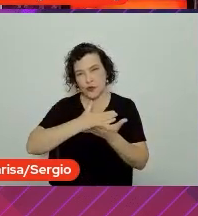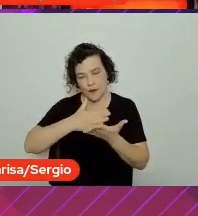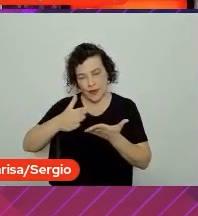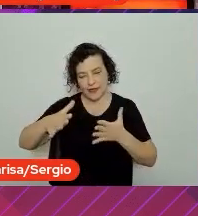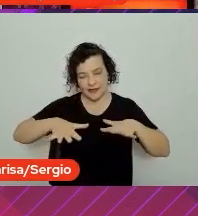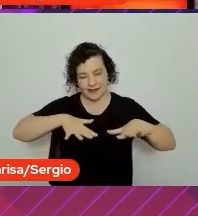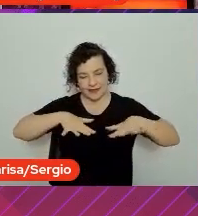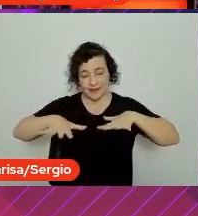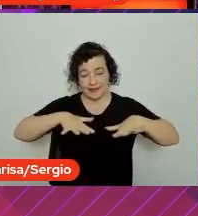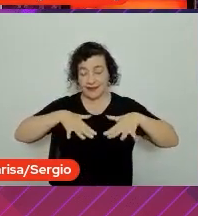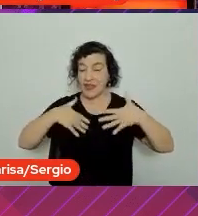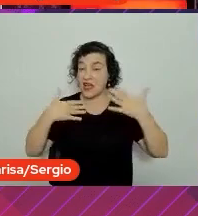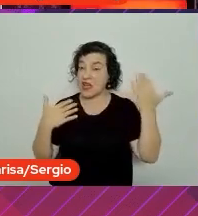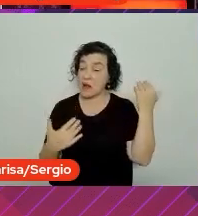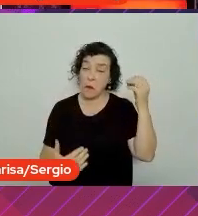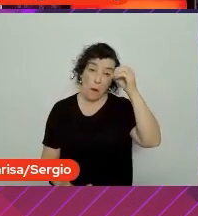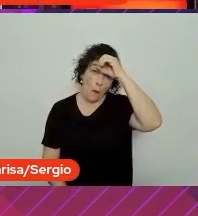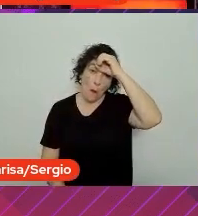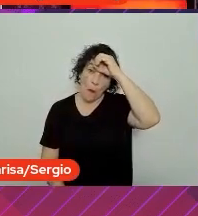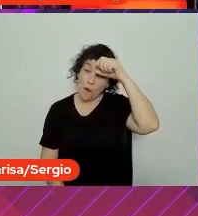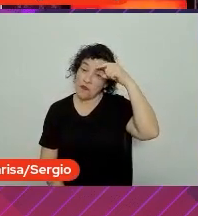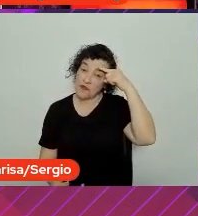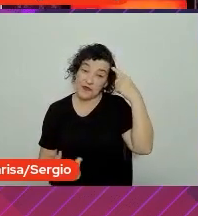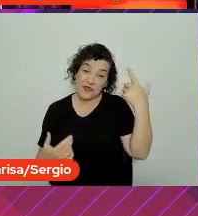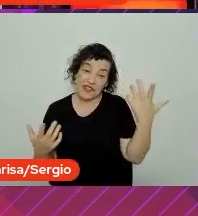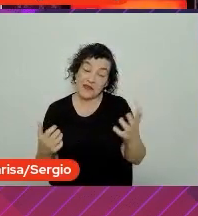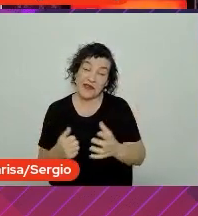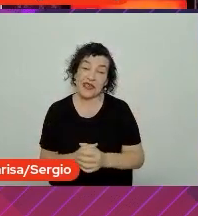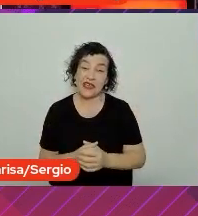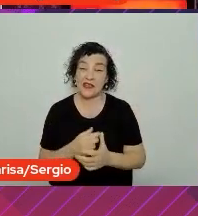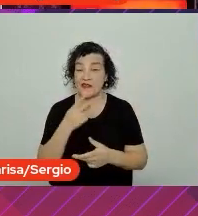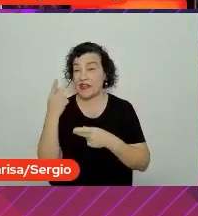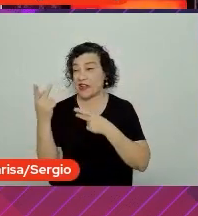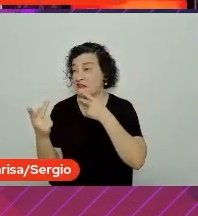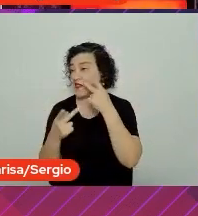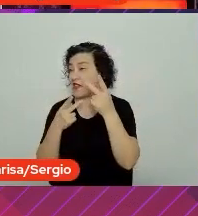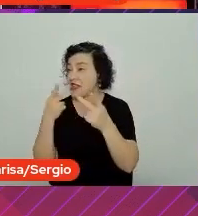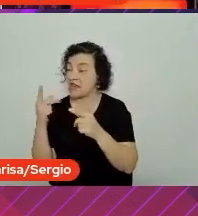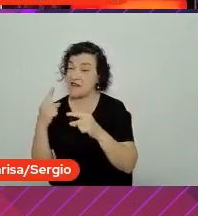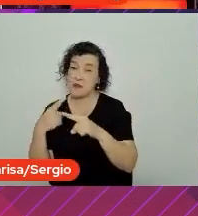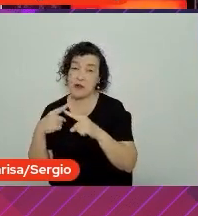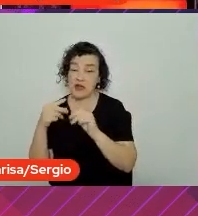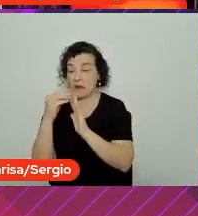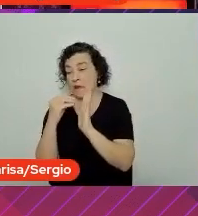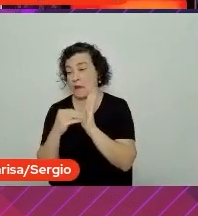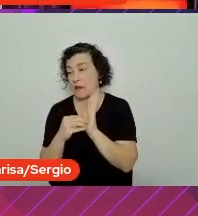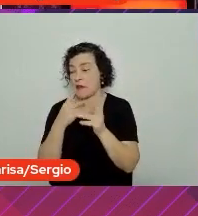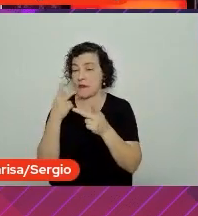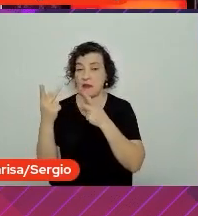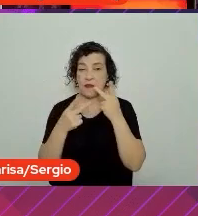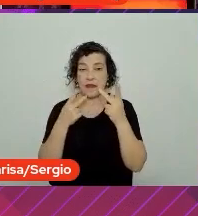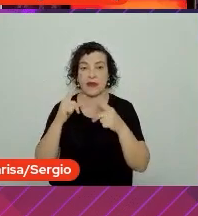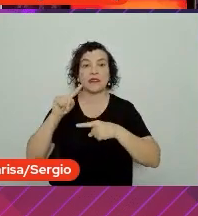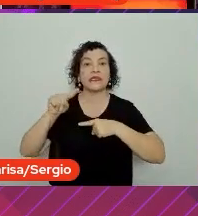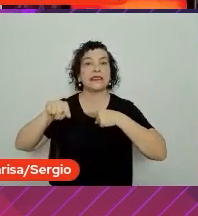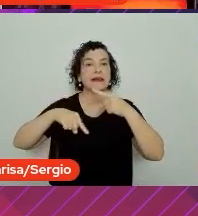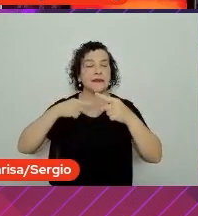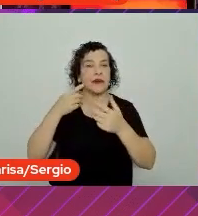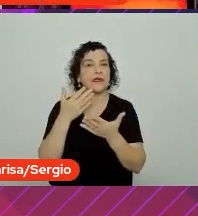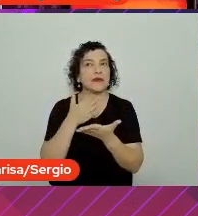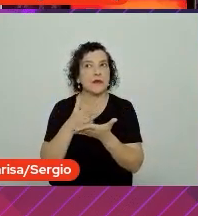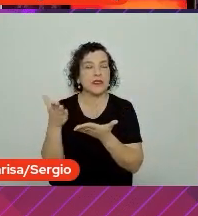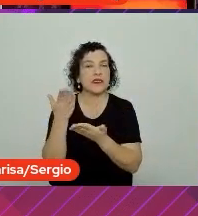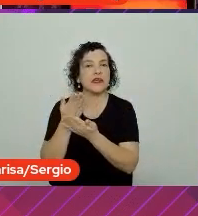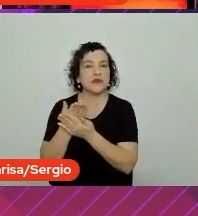que eu era um imbecil, né, eu ficava lá: "Ah, não, porque o guide tá escrito aqui, blá-blá-blá". Aí depois comecei a estudar Kanban